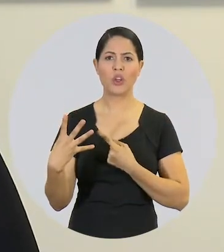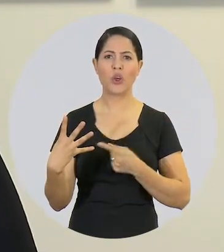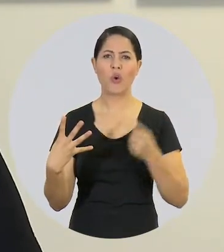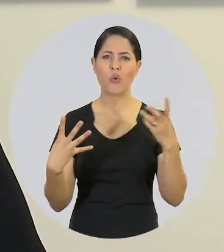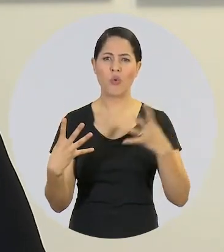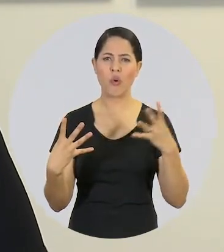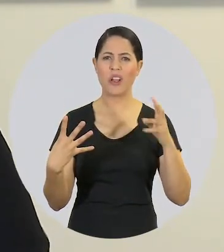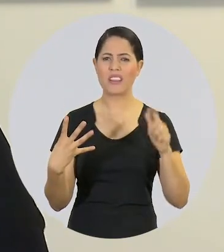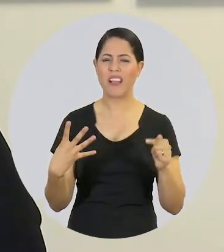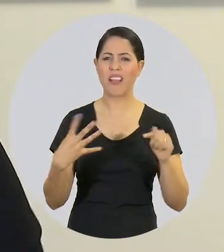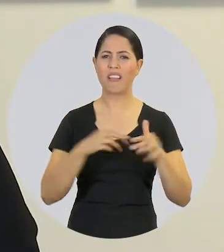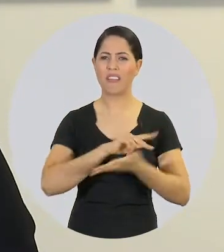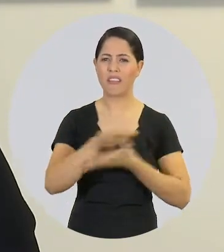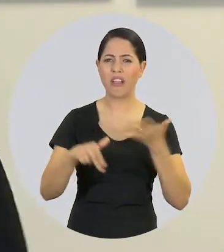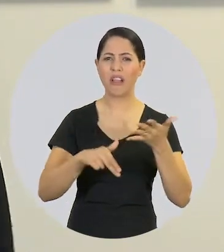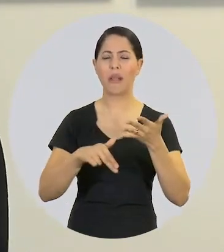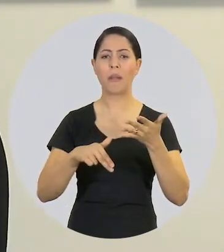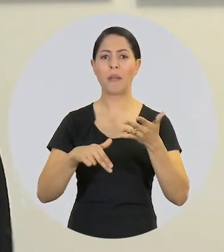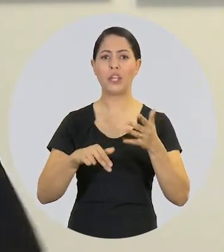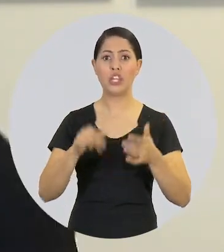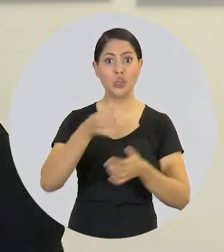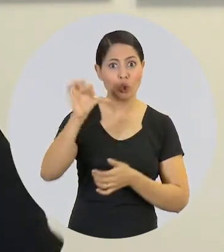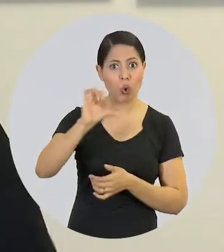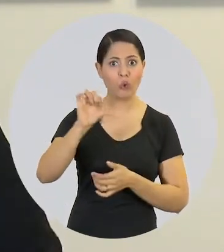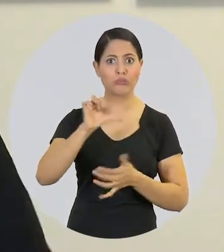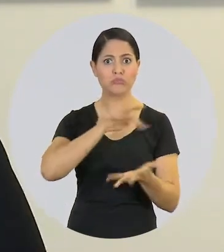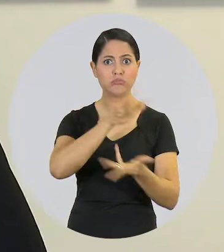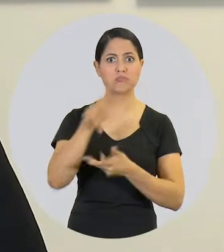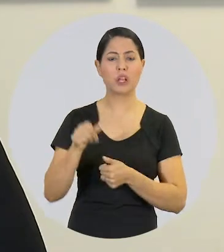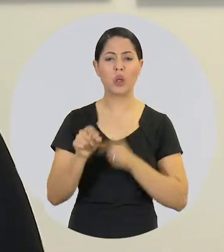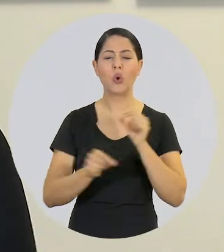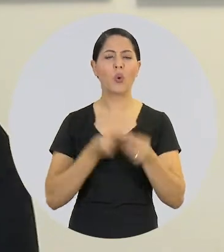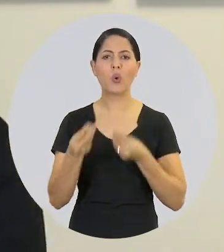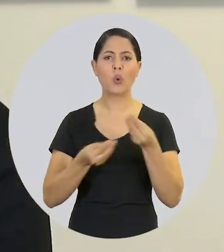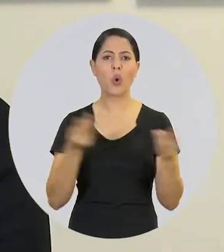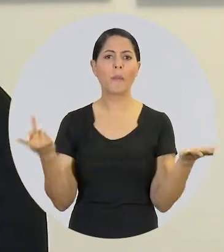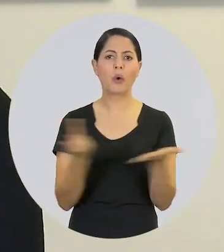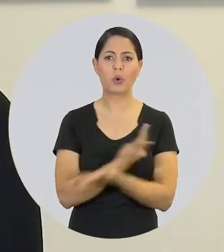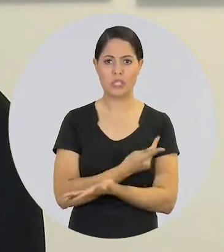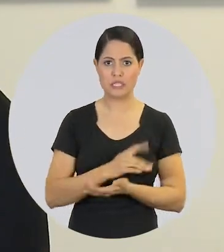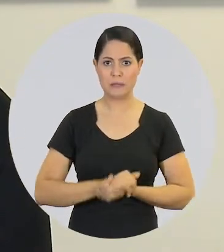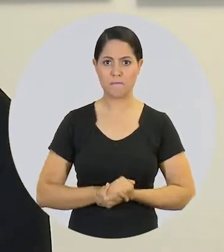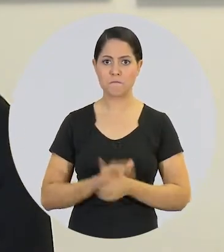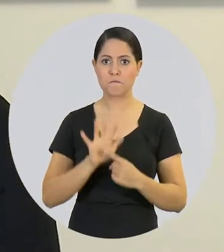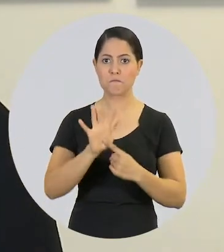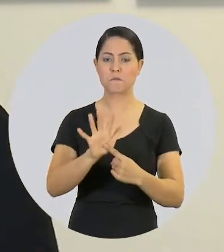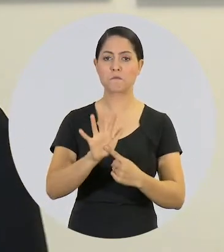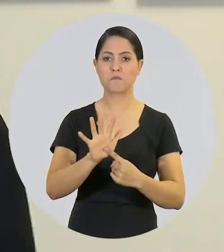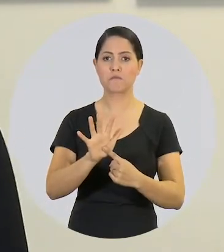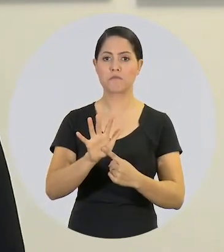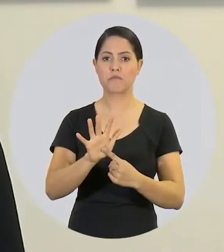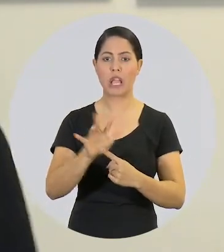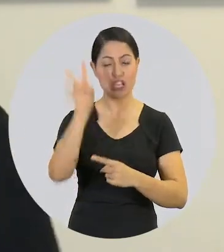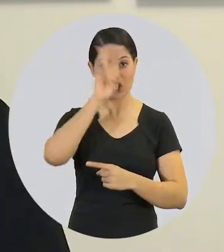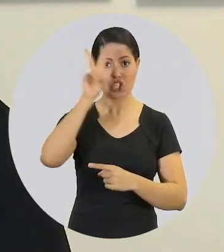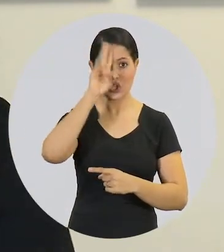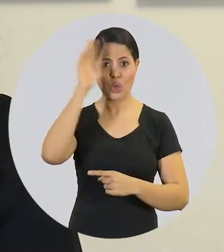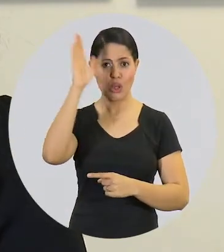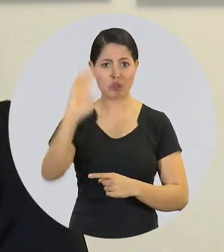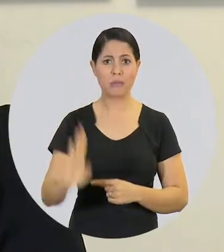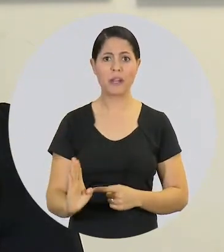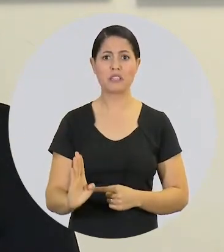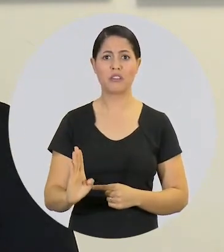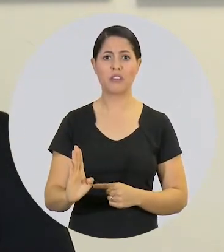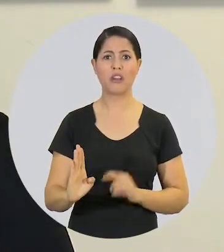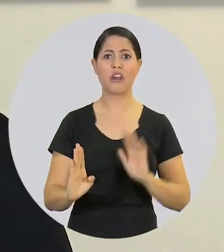50ª posição dentre 167 países e em 9º lugar na América Latina. Quais acontecimentos o senhor destaca na